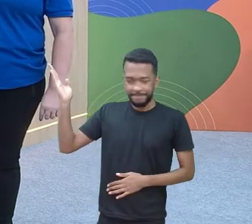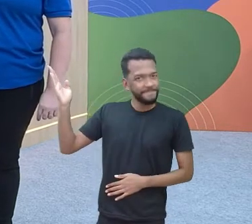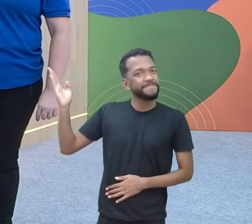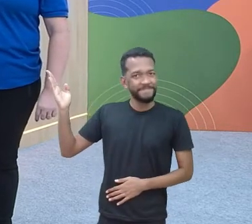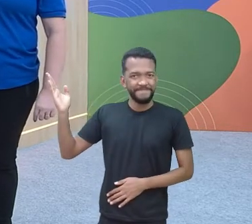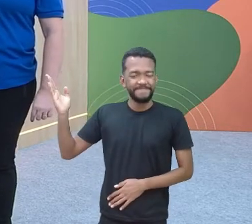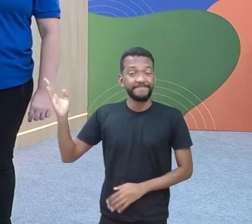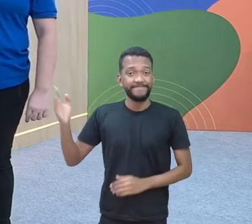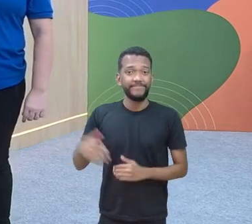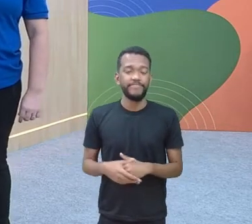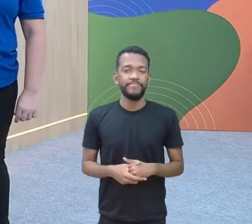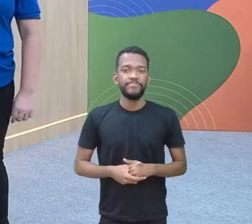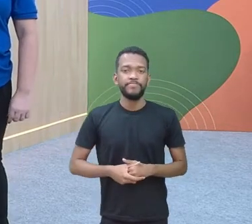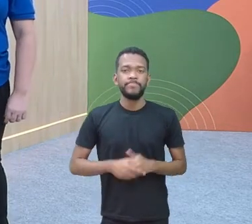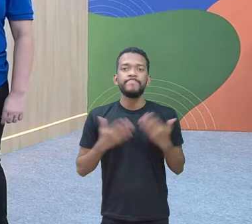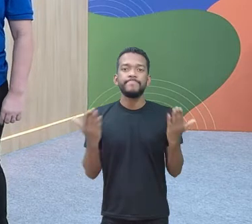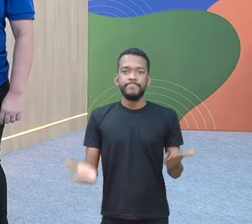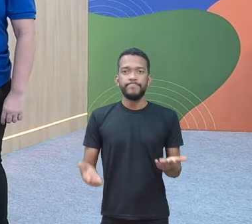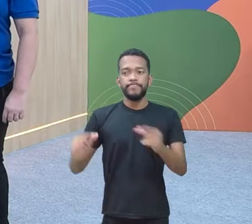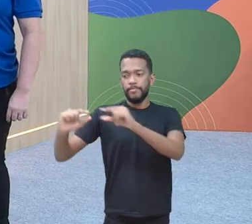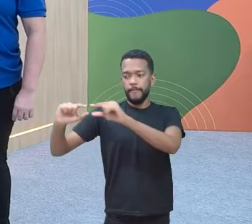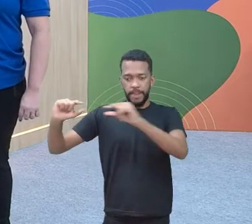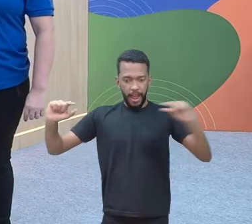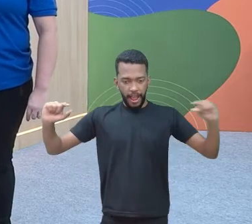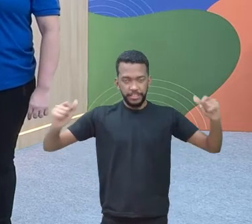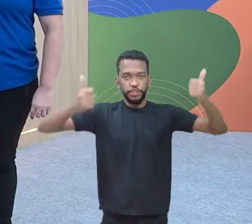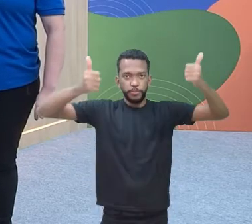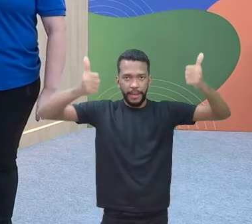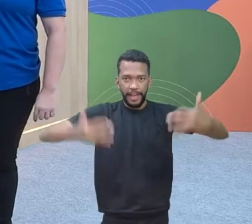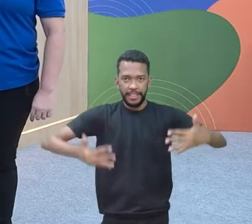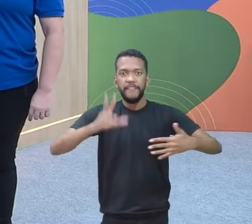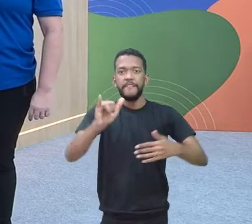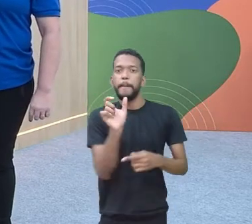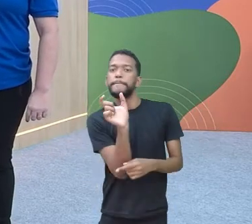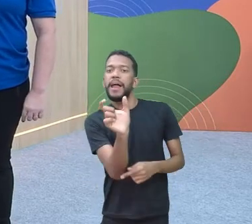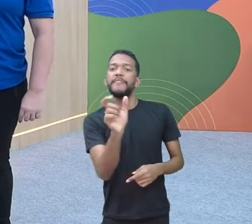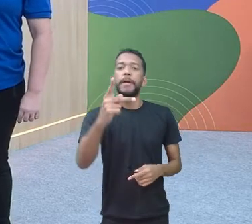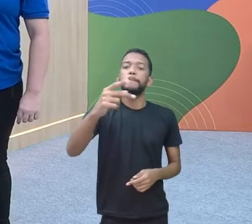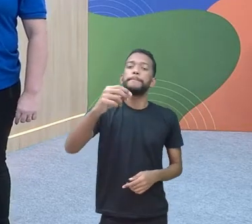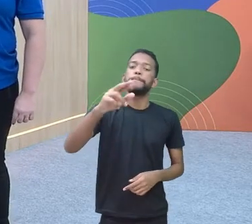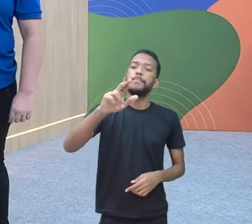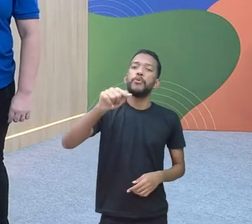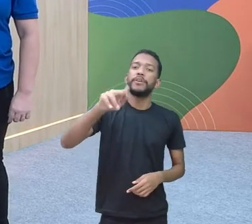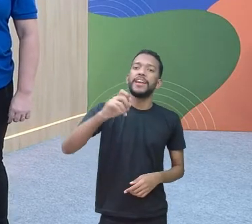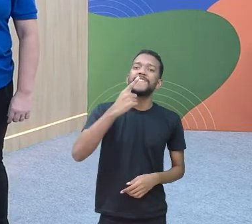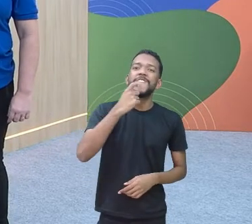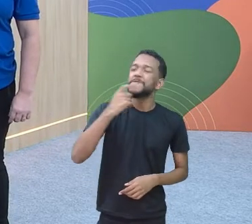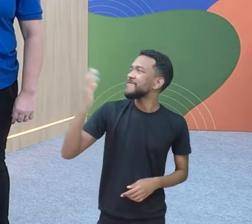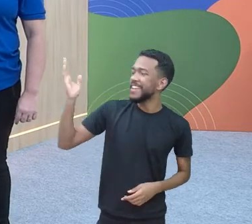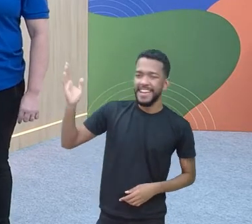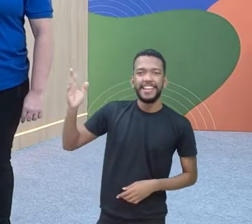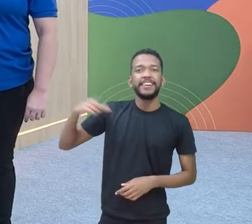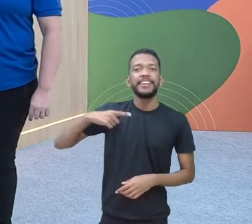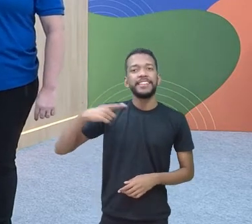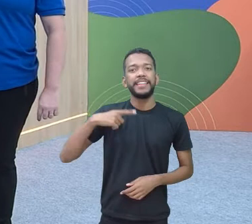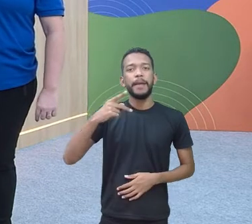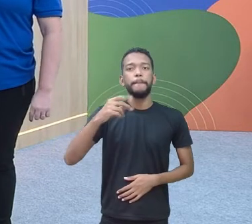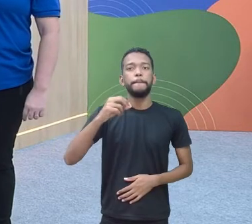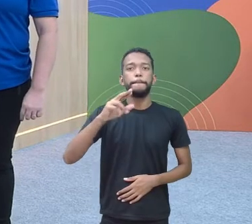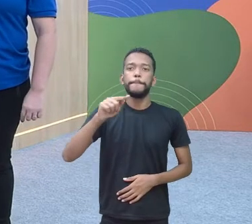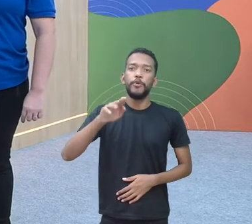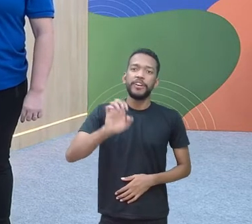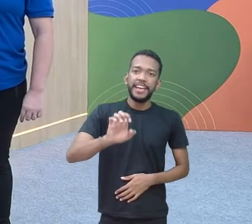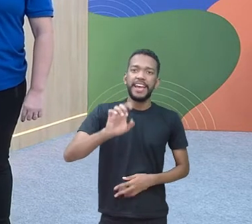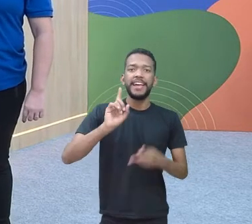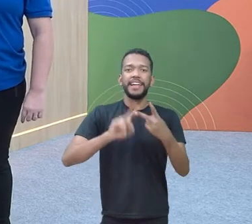explicativas, você vai usar o porquê, o que, não é? E aí é interessante porque ali nós temos o